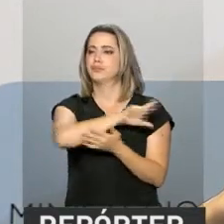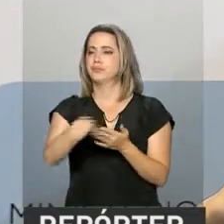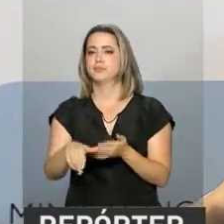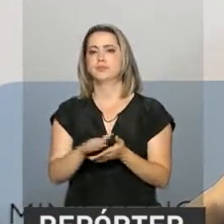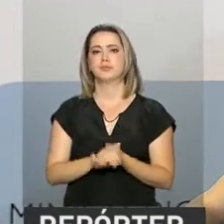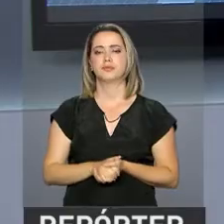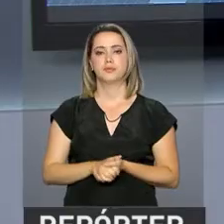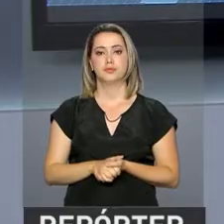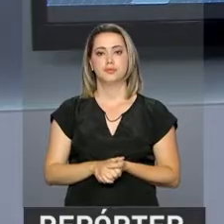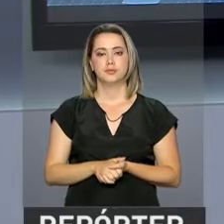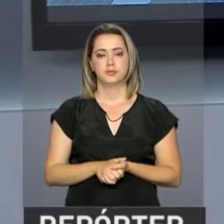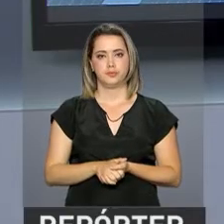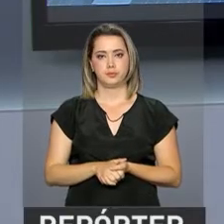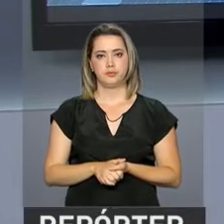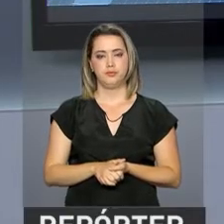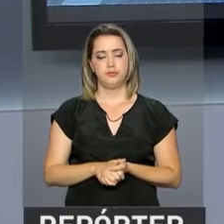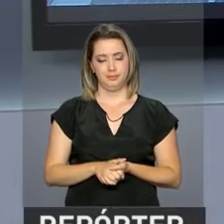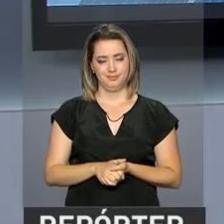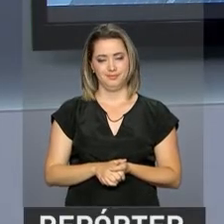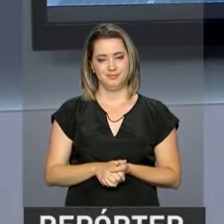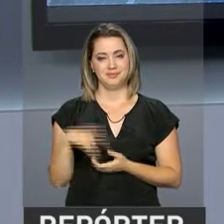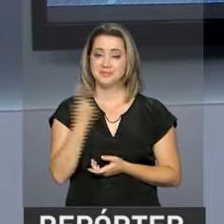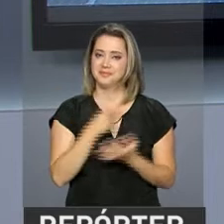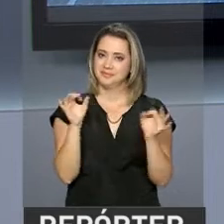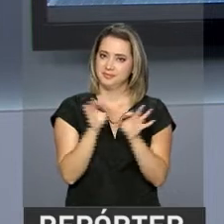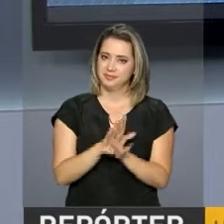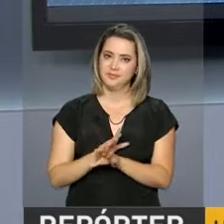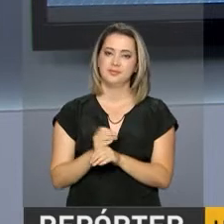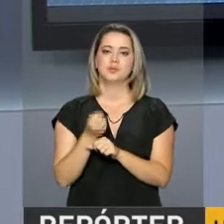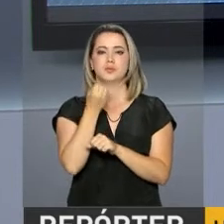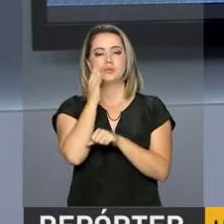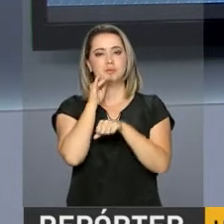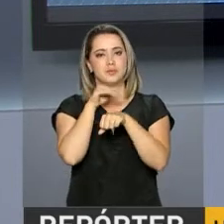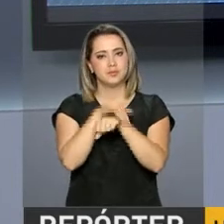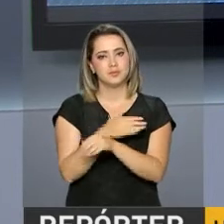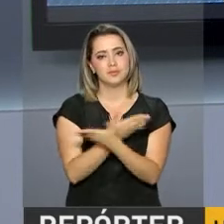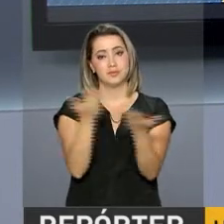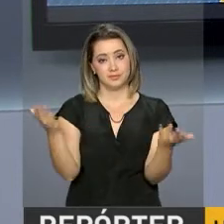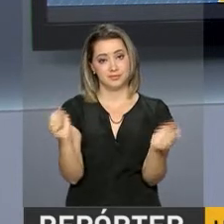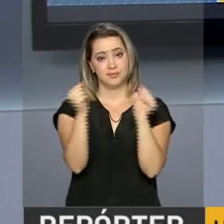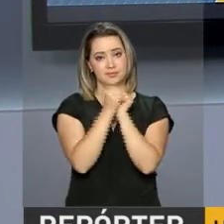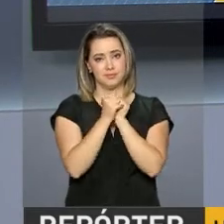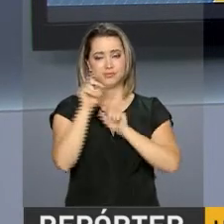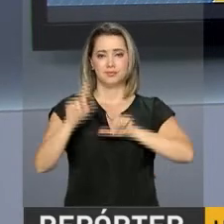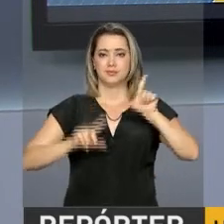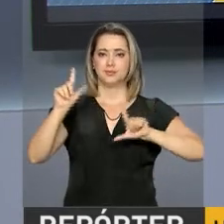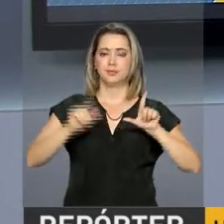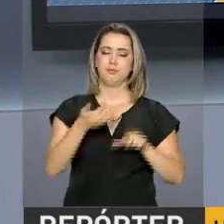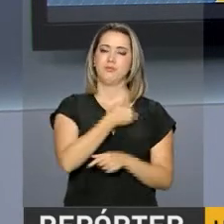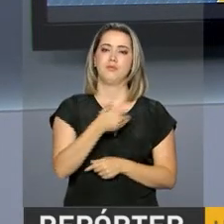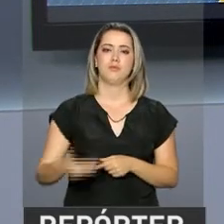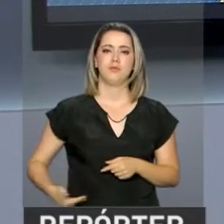caminho esta edição do repórter nbr termina aqui uma ótima noite pra você e continue com a gente